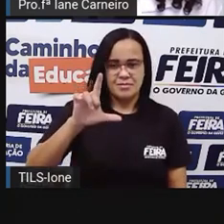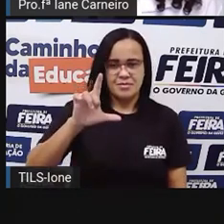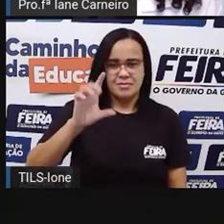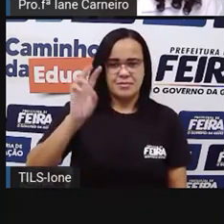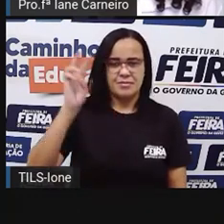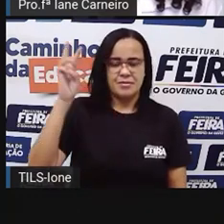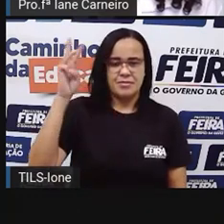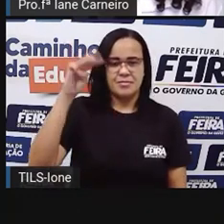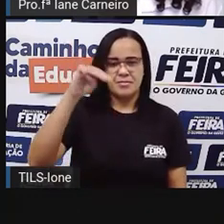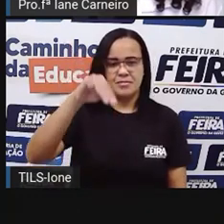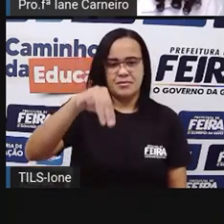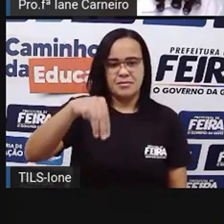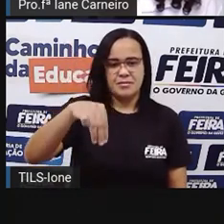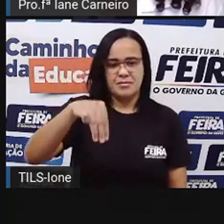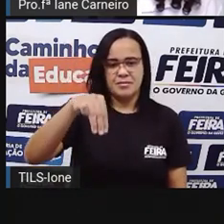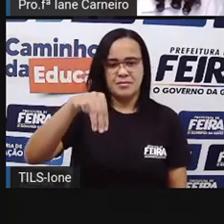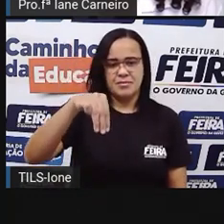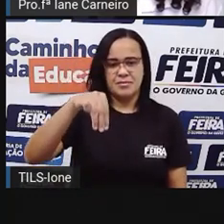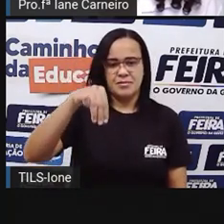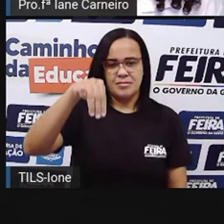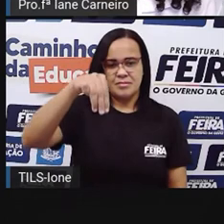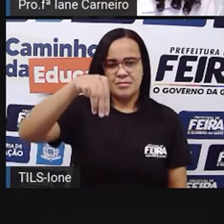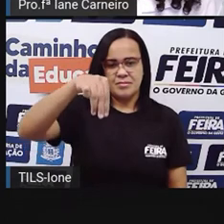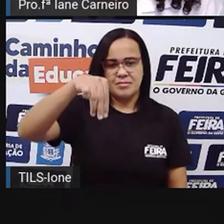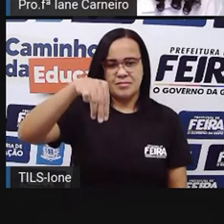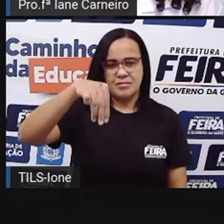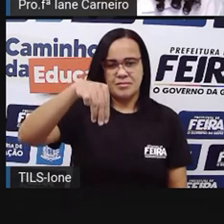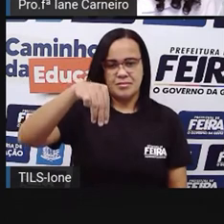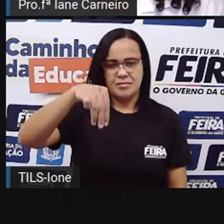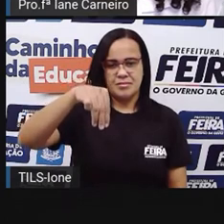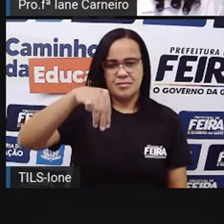Aí é uma questão de treino. Ó o Mê.